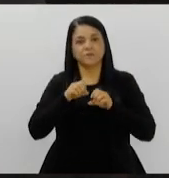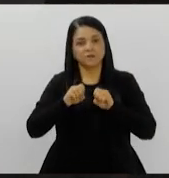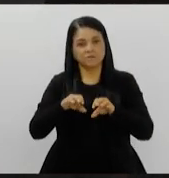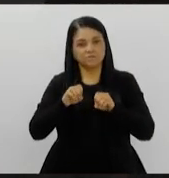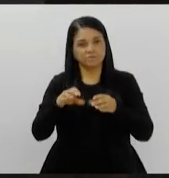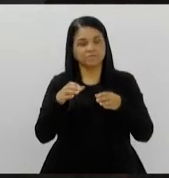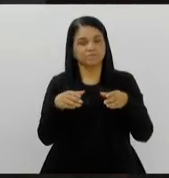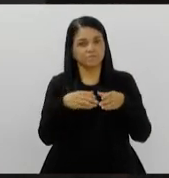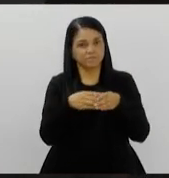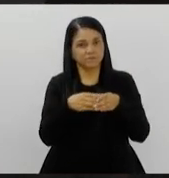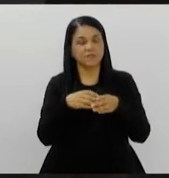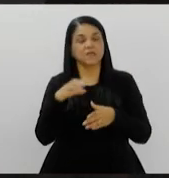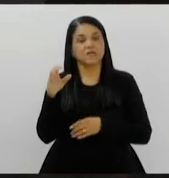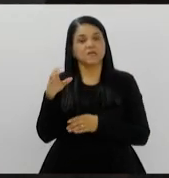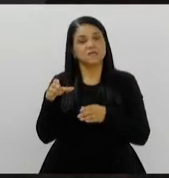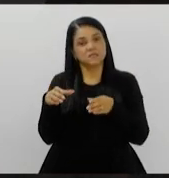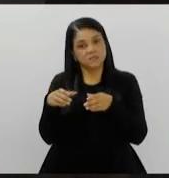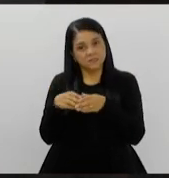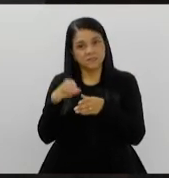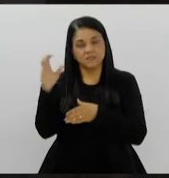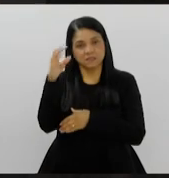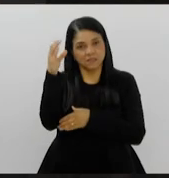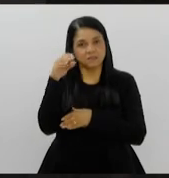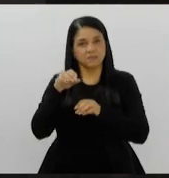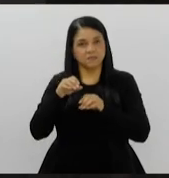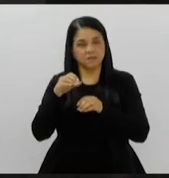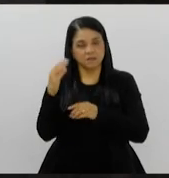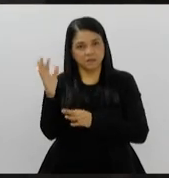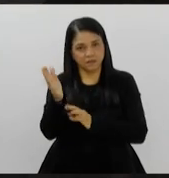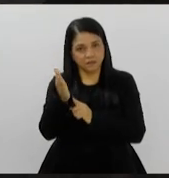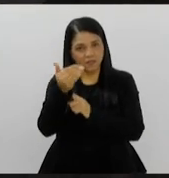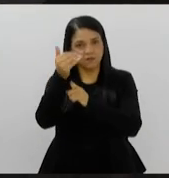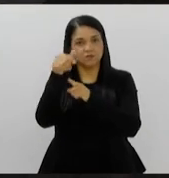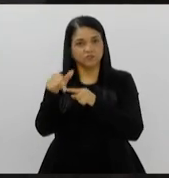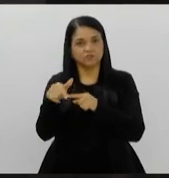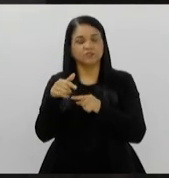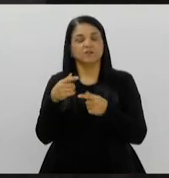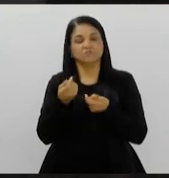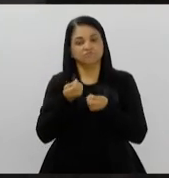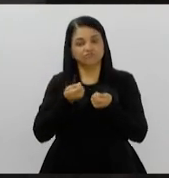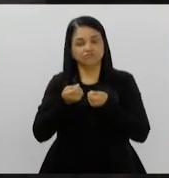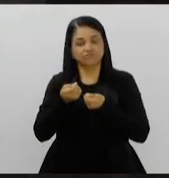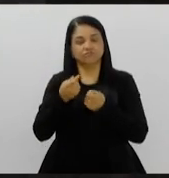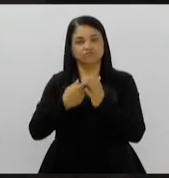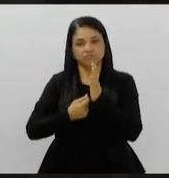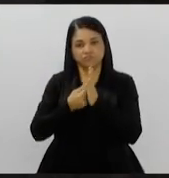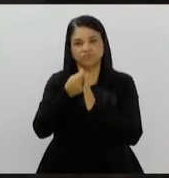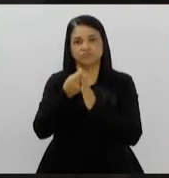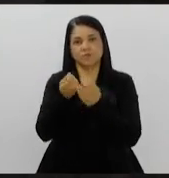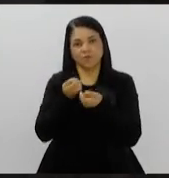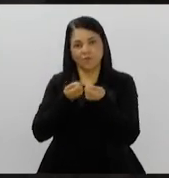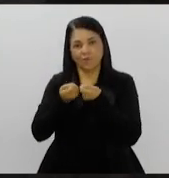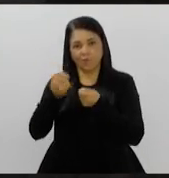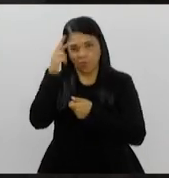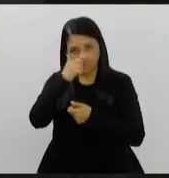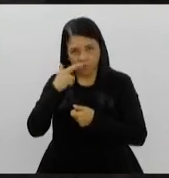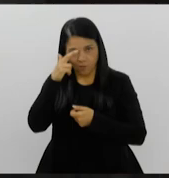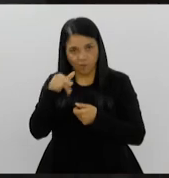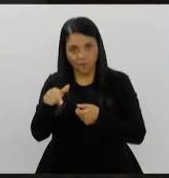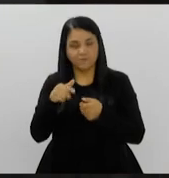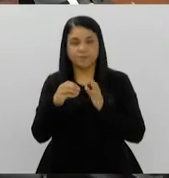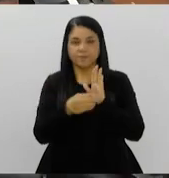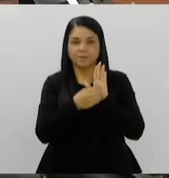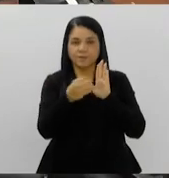Educação, Ciência e Tecnologia, Orçamento, Finanças, Fiscalização Financeira e Controle. Para emitir parecer